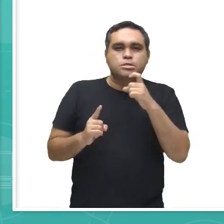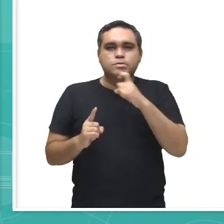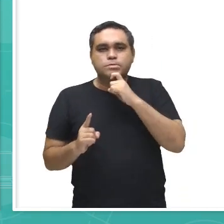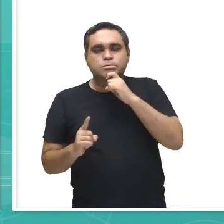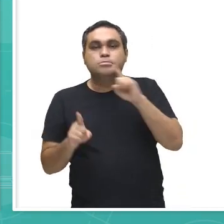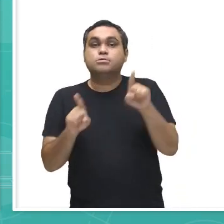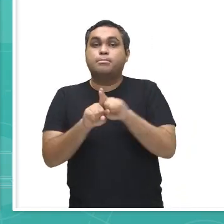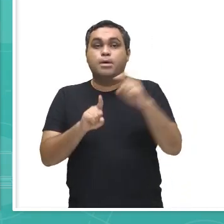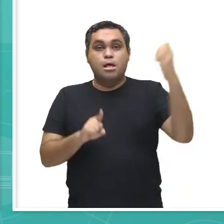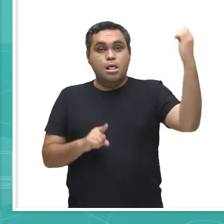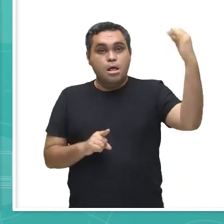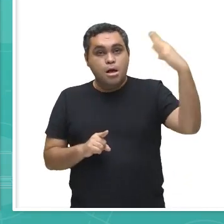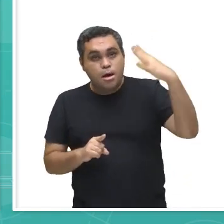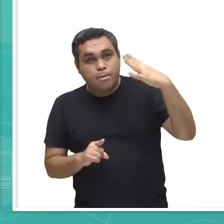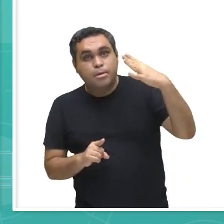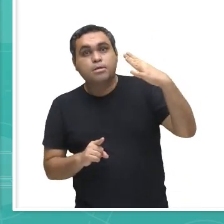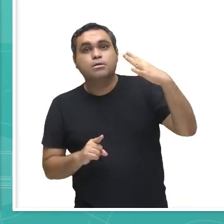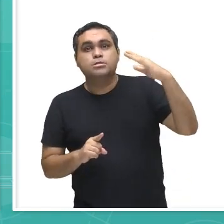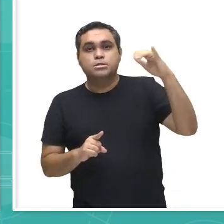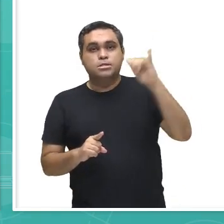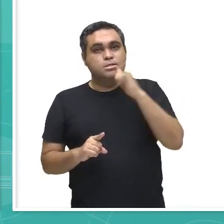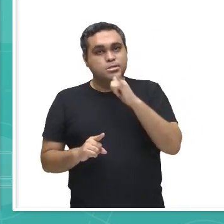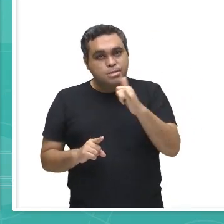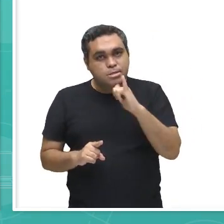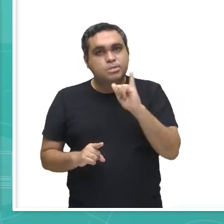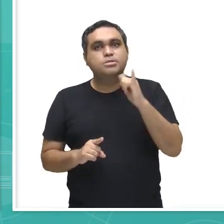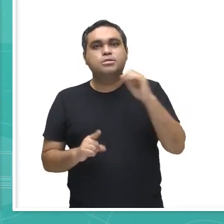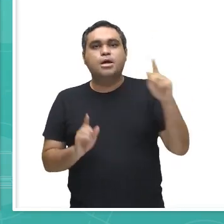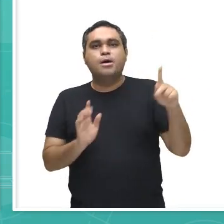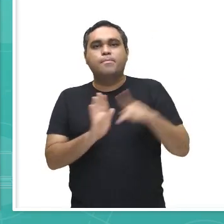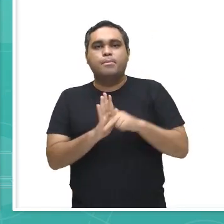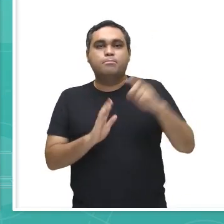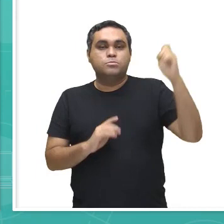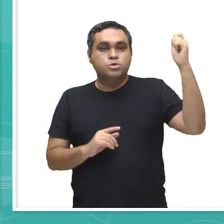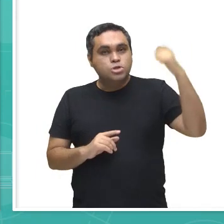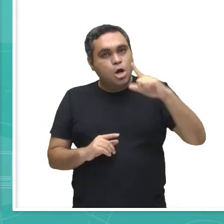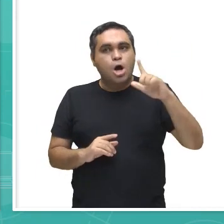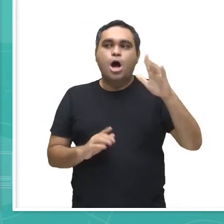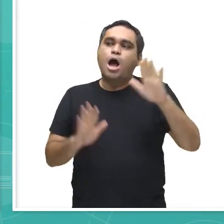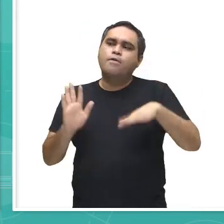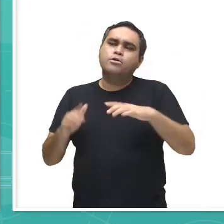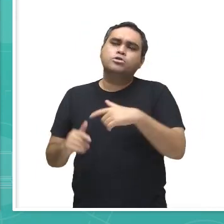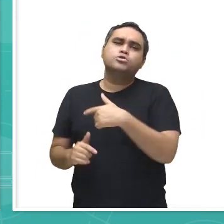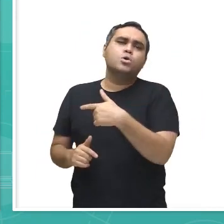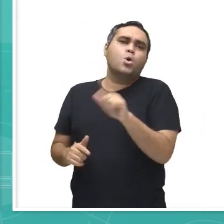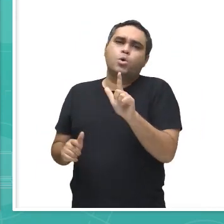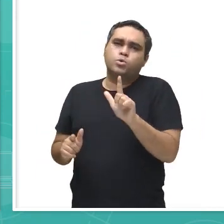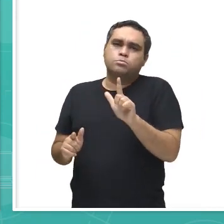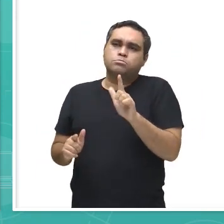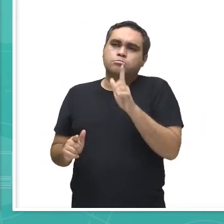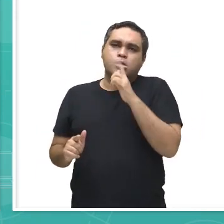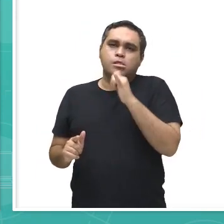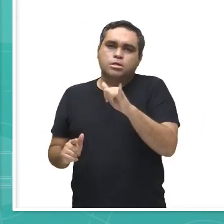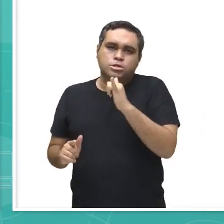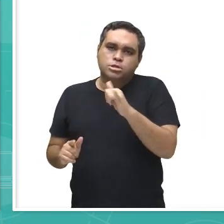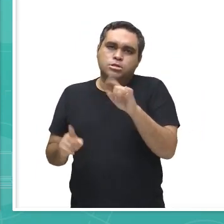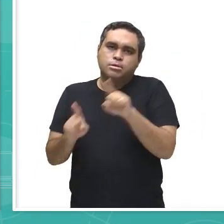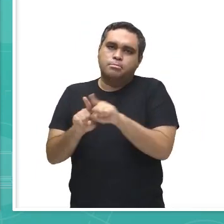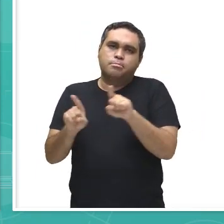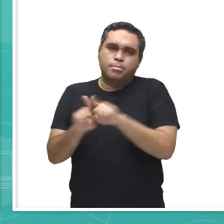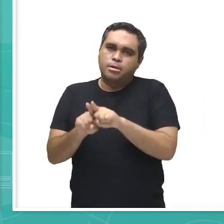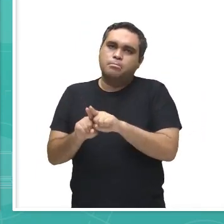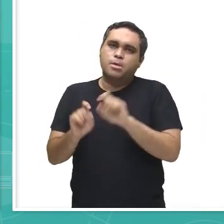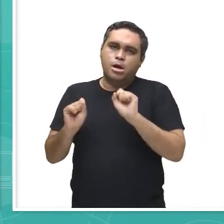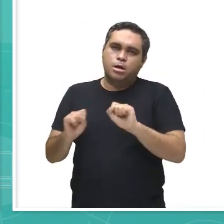do sol ou de uma outra fonte de energia, uma outra fonte de energia luminosa. Né? Então, existem